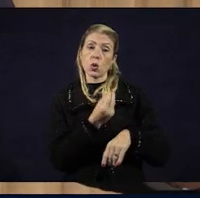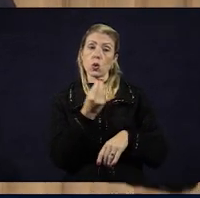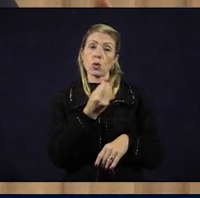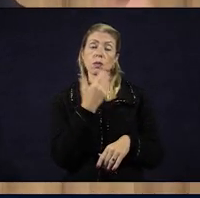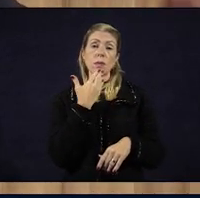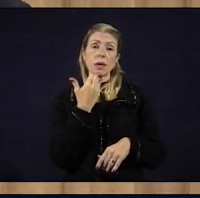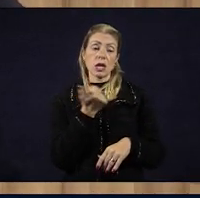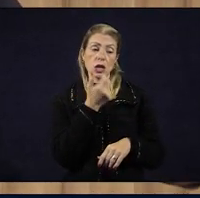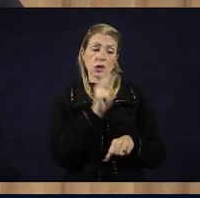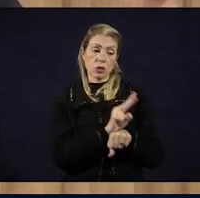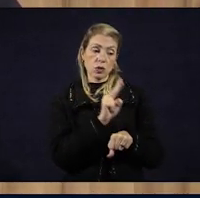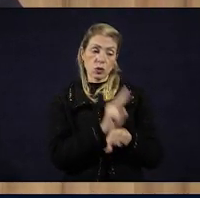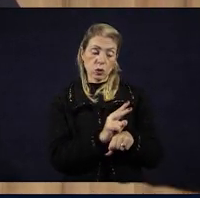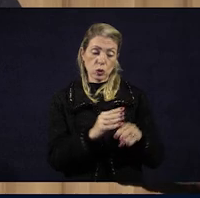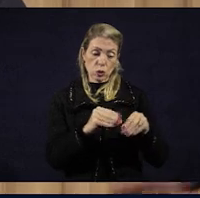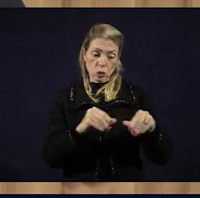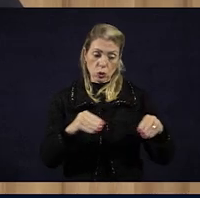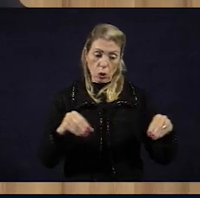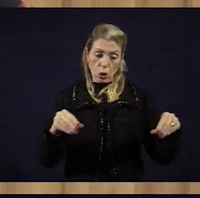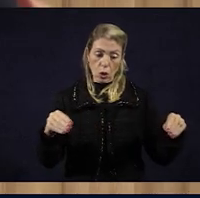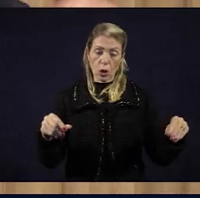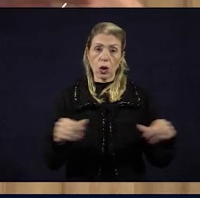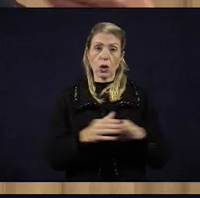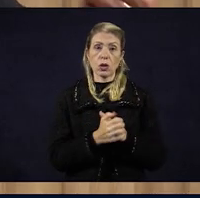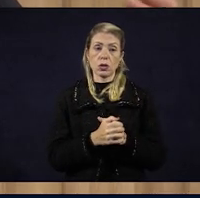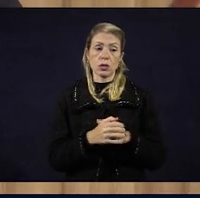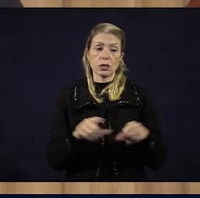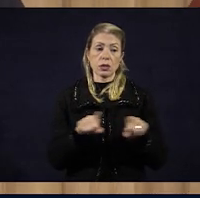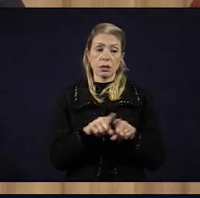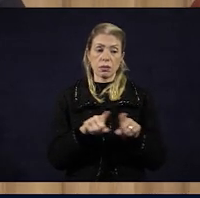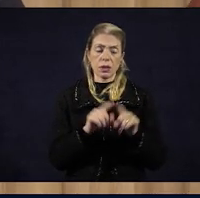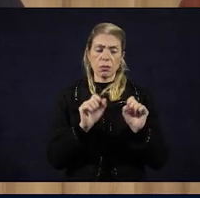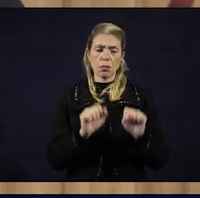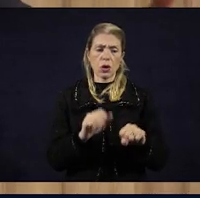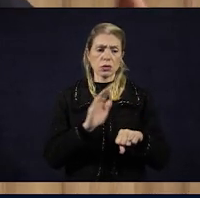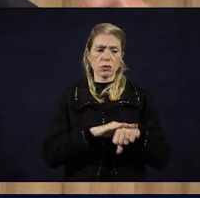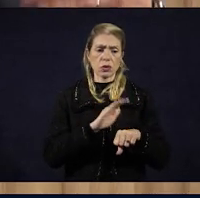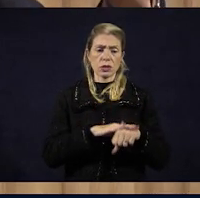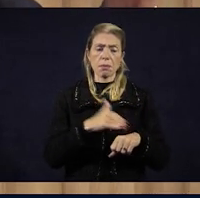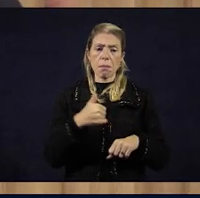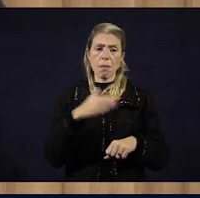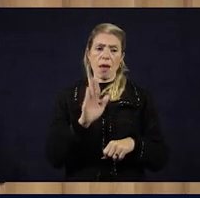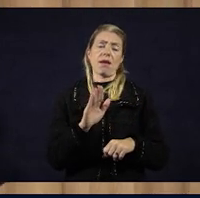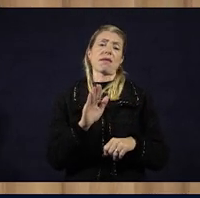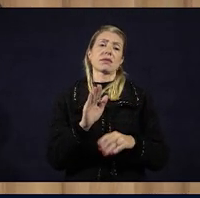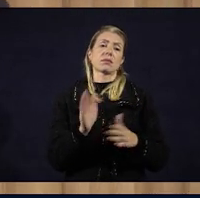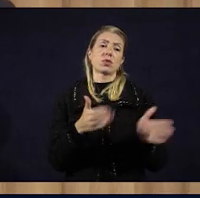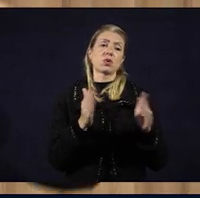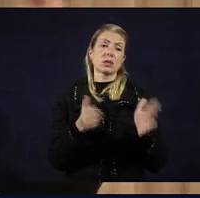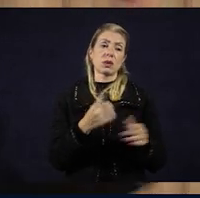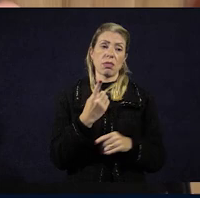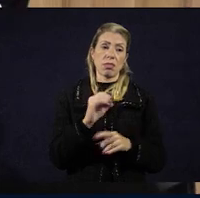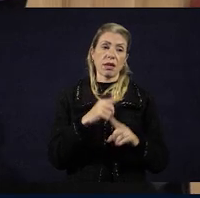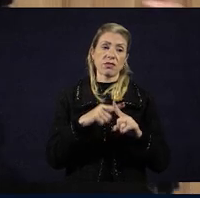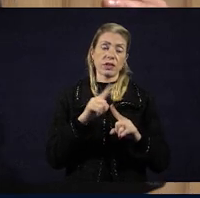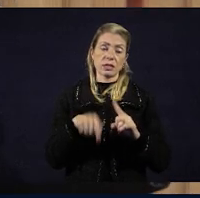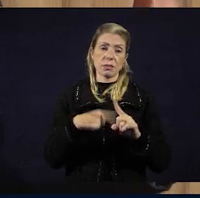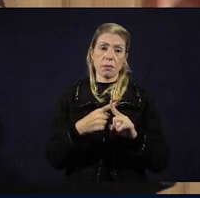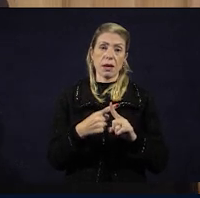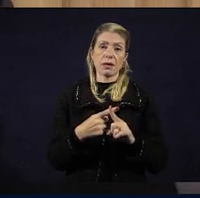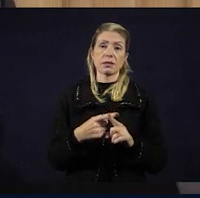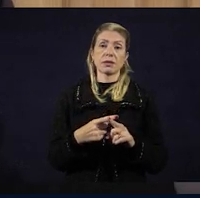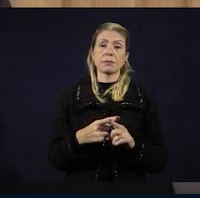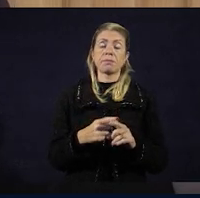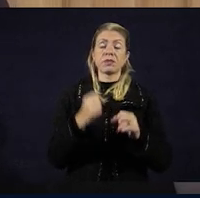conservação do solo restauração de solo degradado você pode produzir 10 vezes mais você tem a consorção floresta